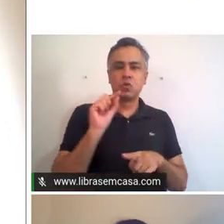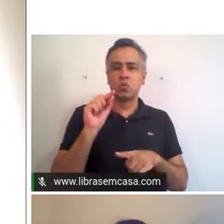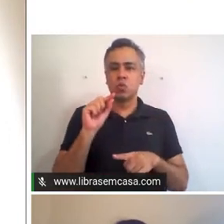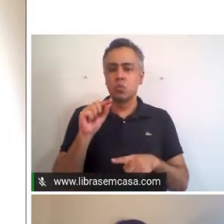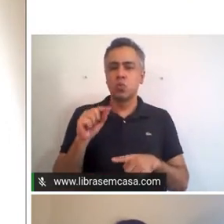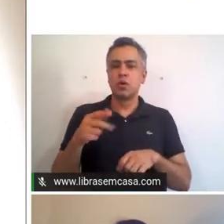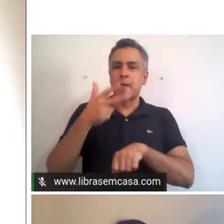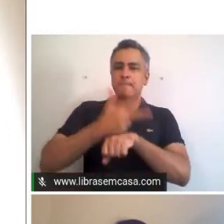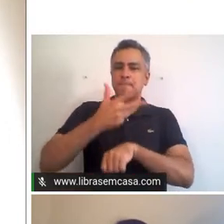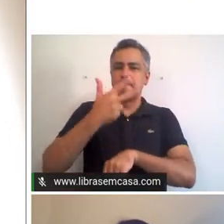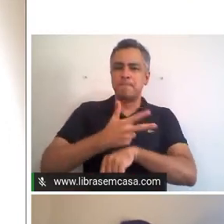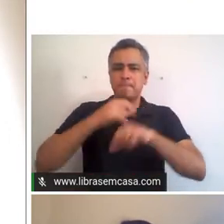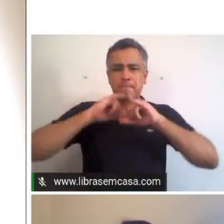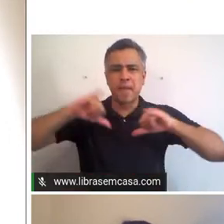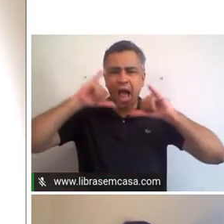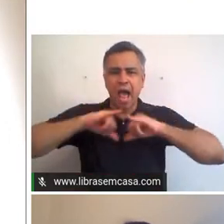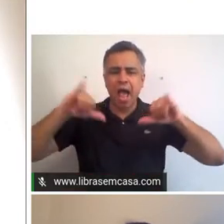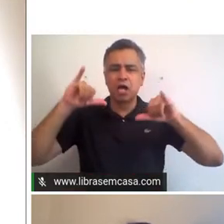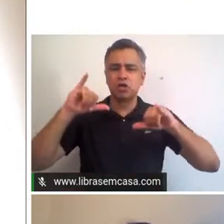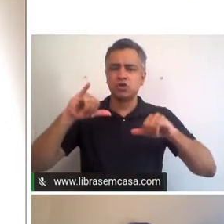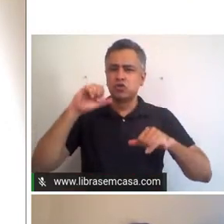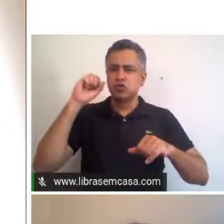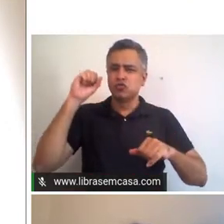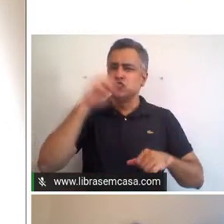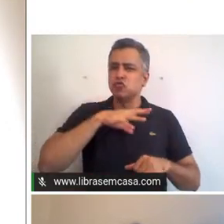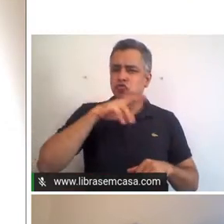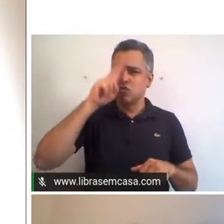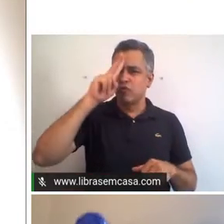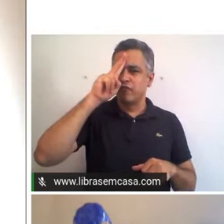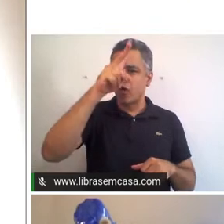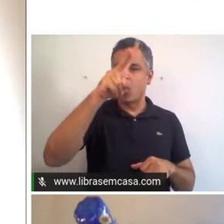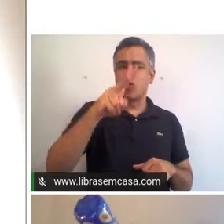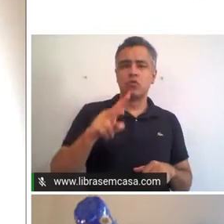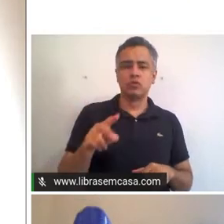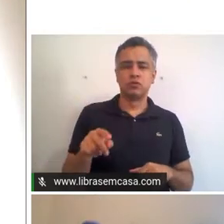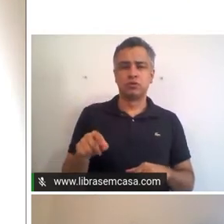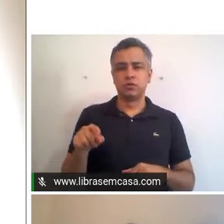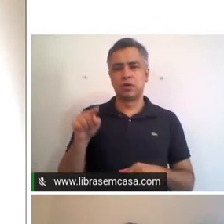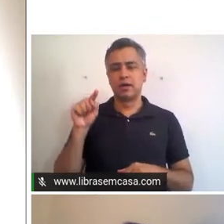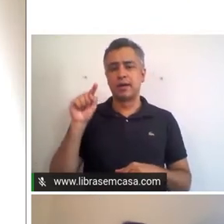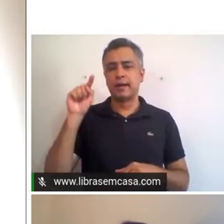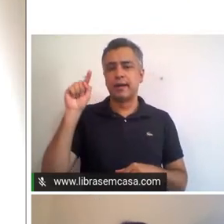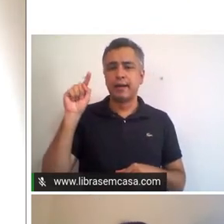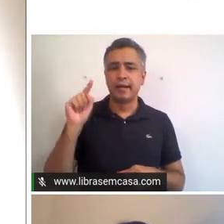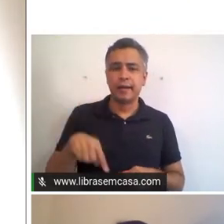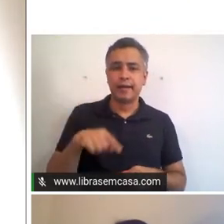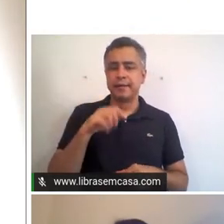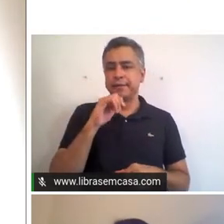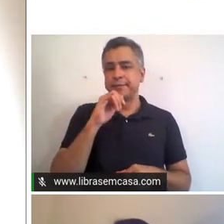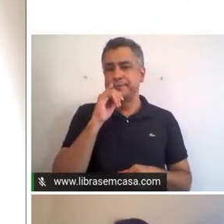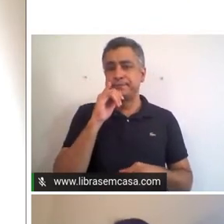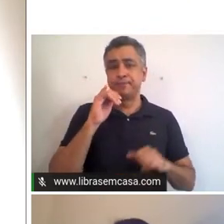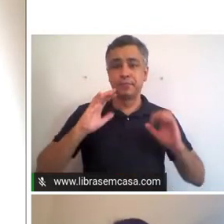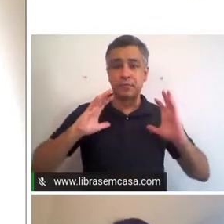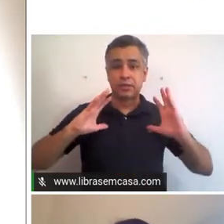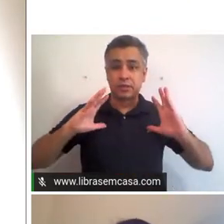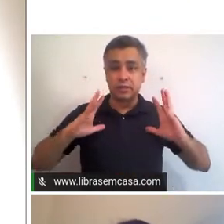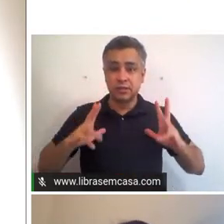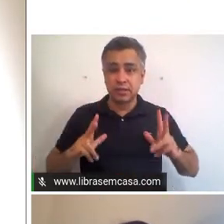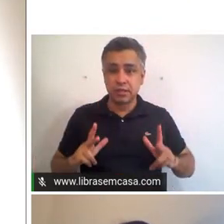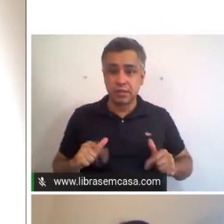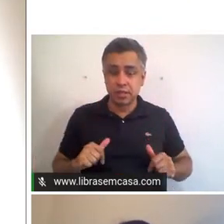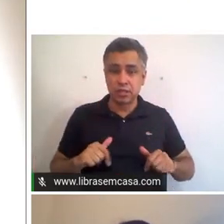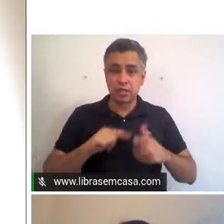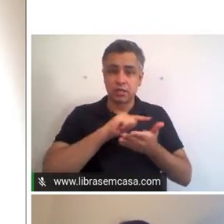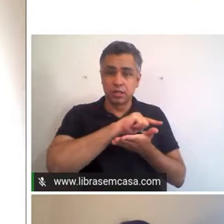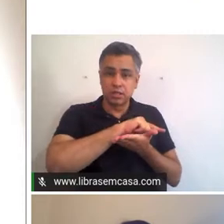agressivo, né, fazendo o que a gente chama de um nutri-washing, né, você faz uma limpeza e mostra